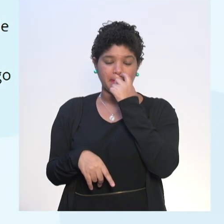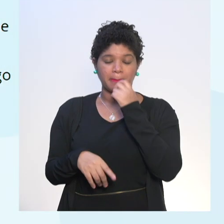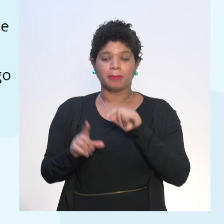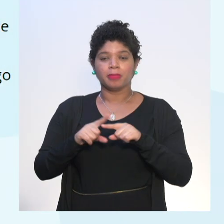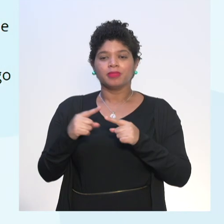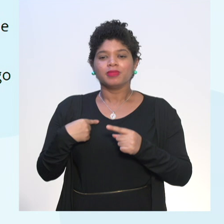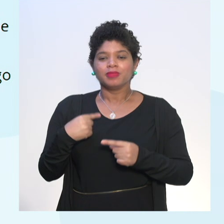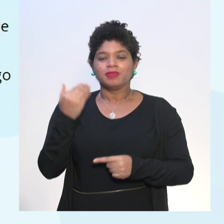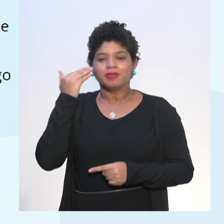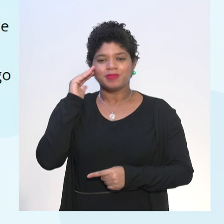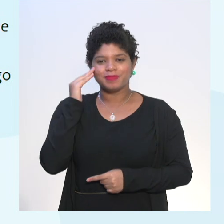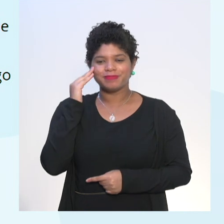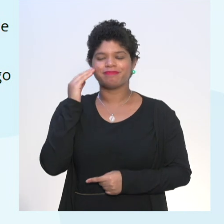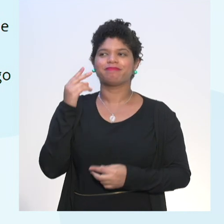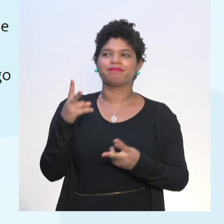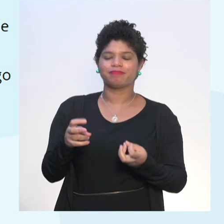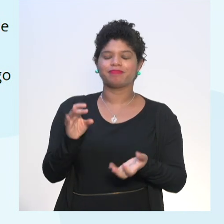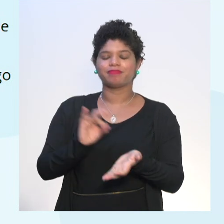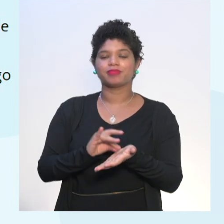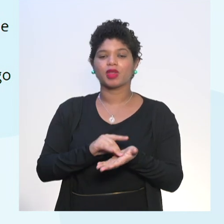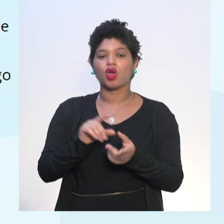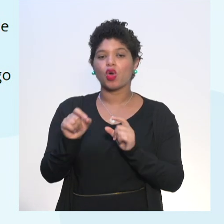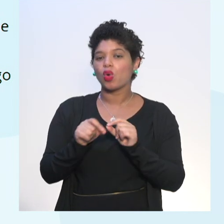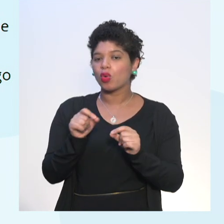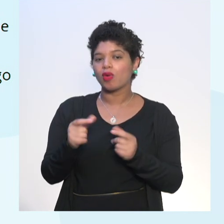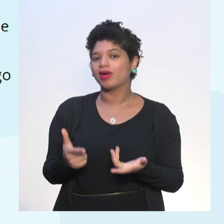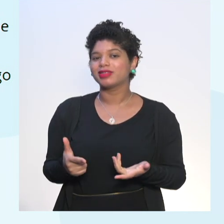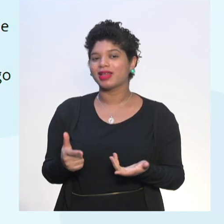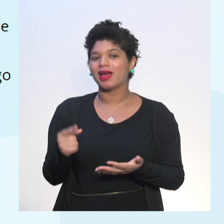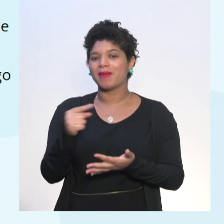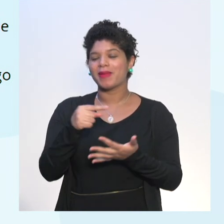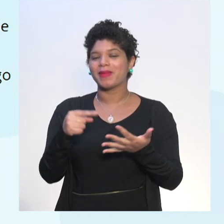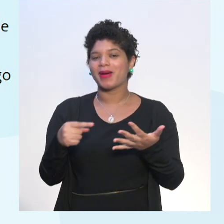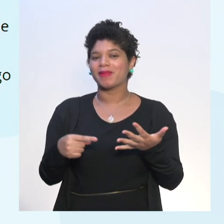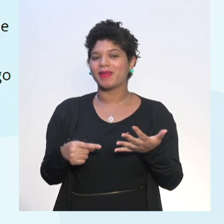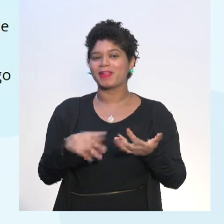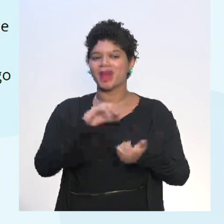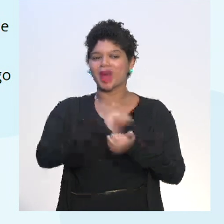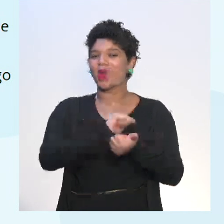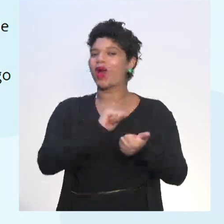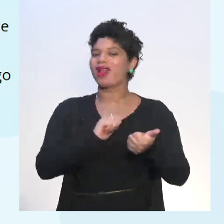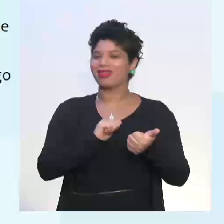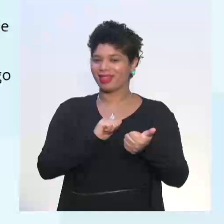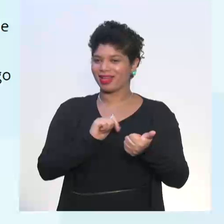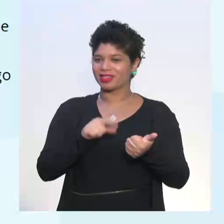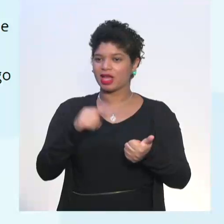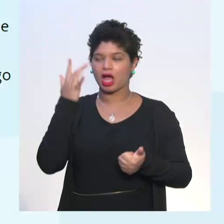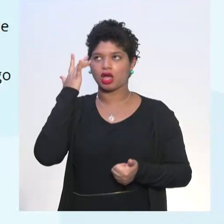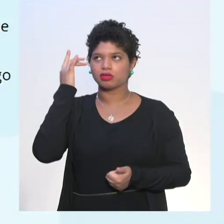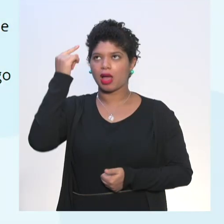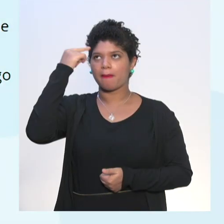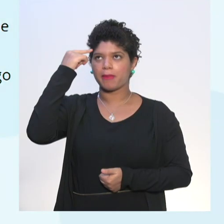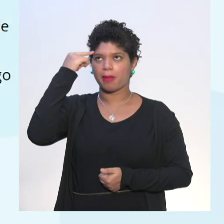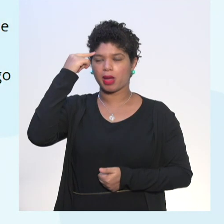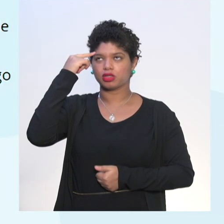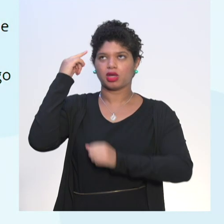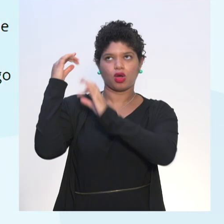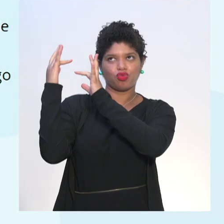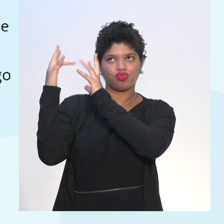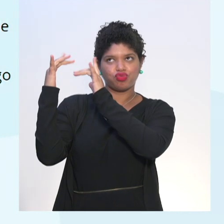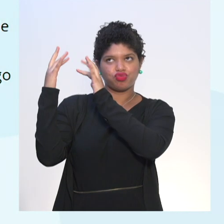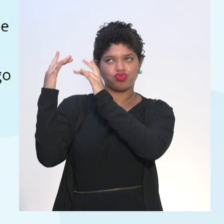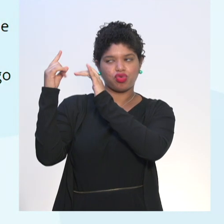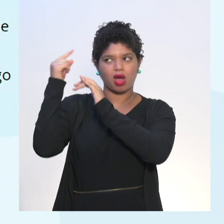por verdade a qualidade em virtude da qual um procedimento cognoscitivo, ou seja, um procedimento